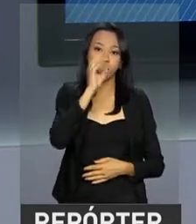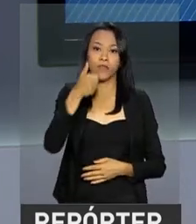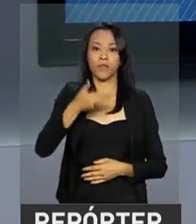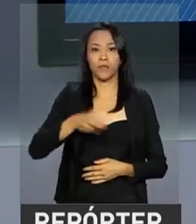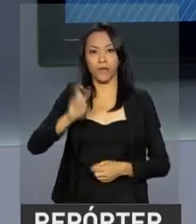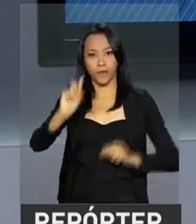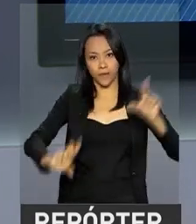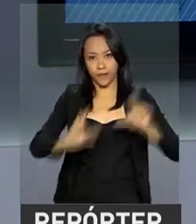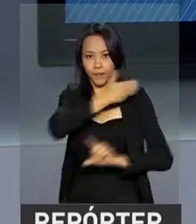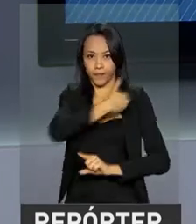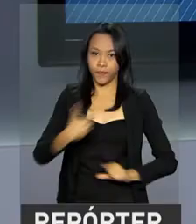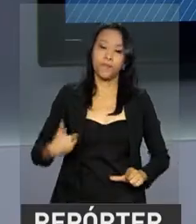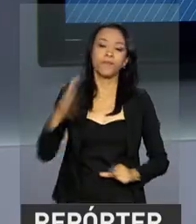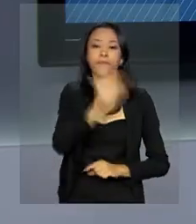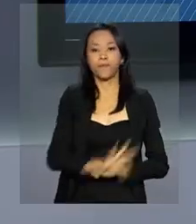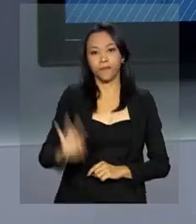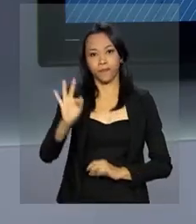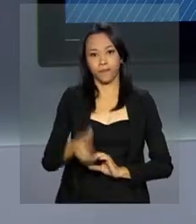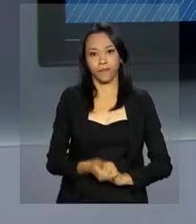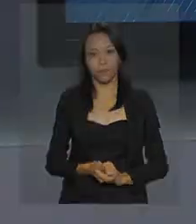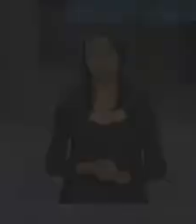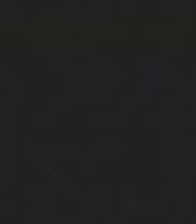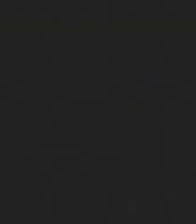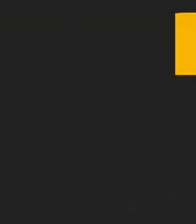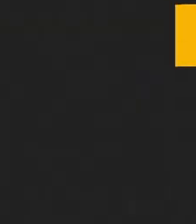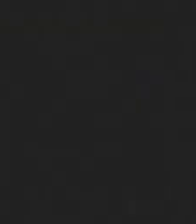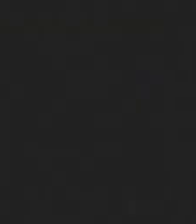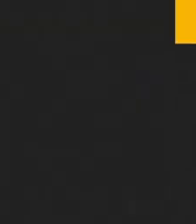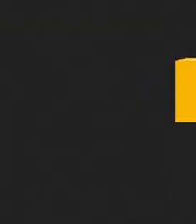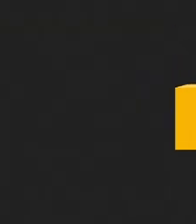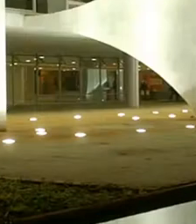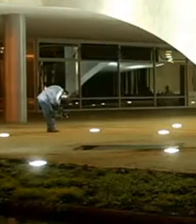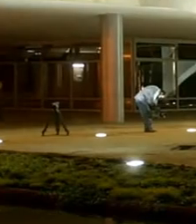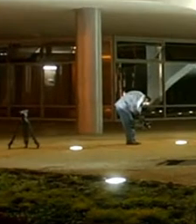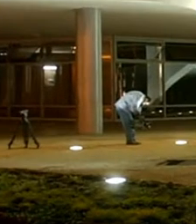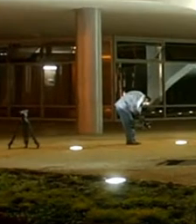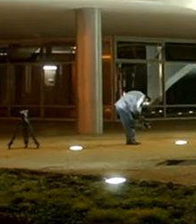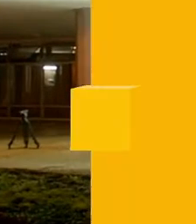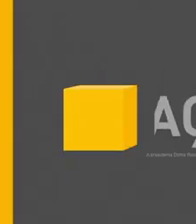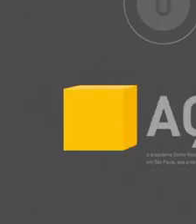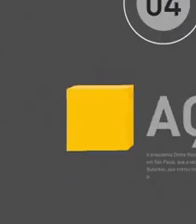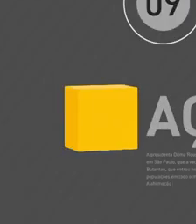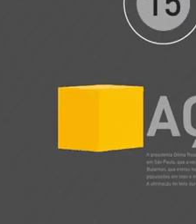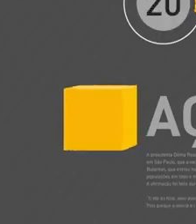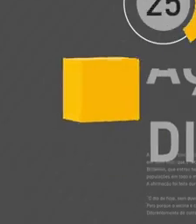na NBR, a TV do Governo Federal.